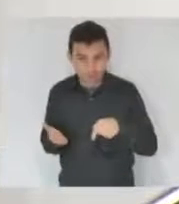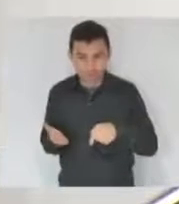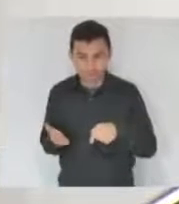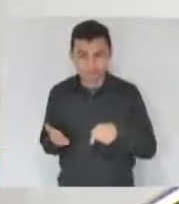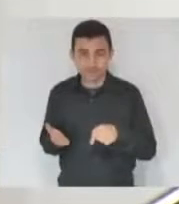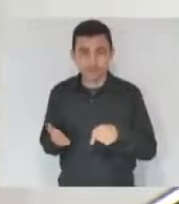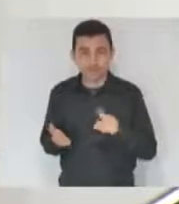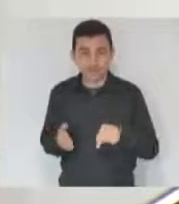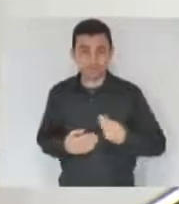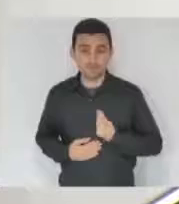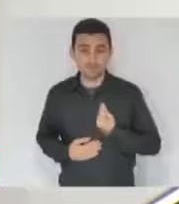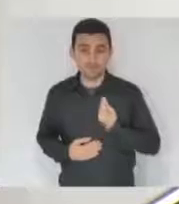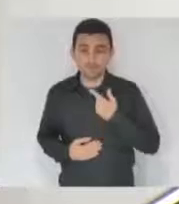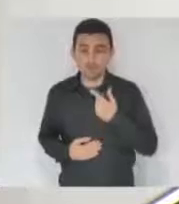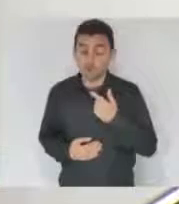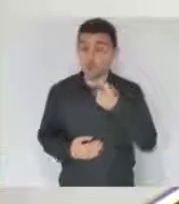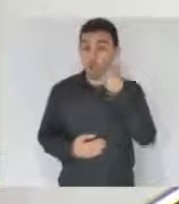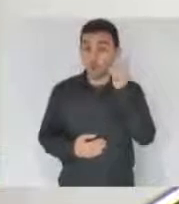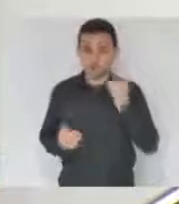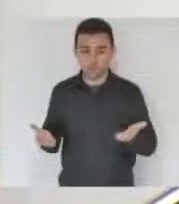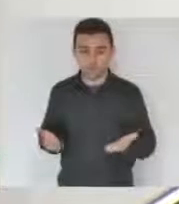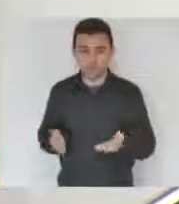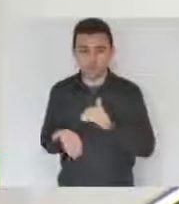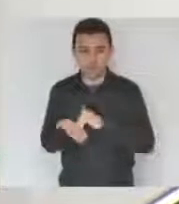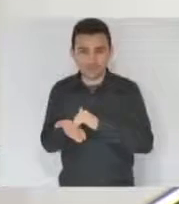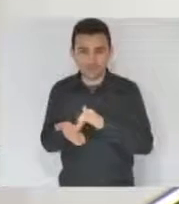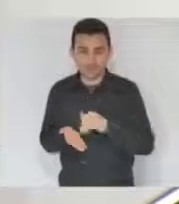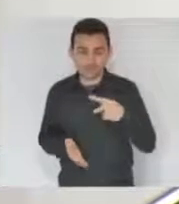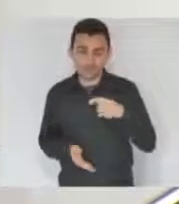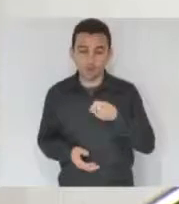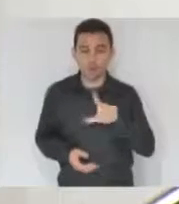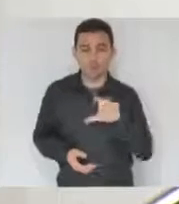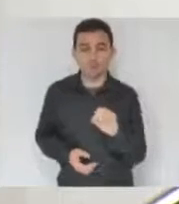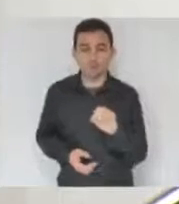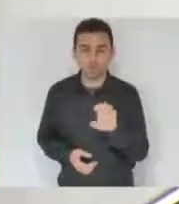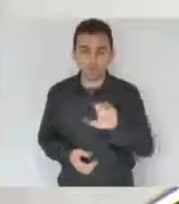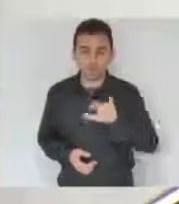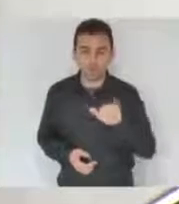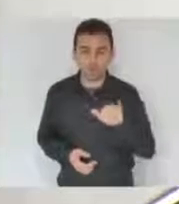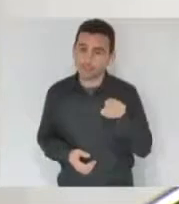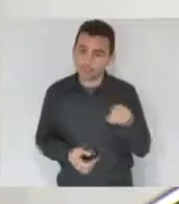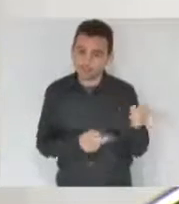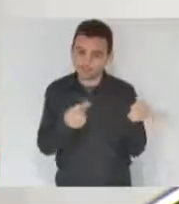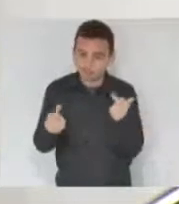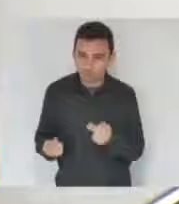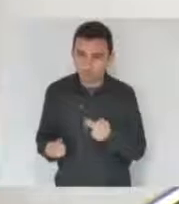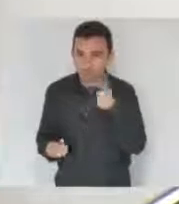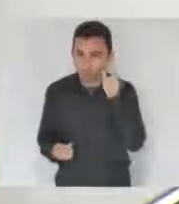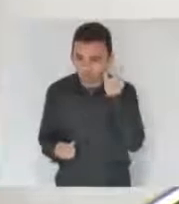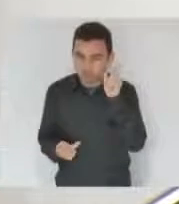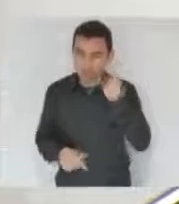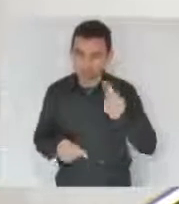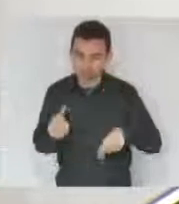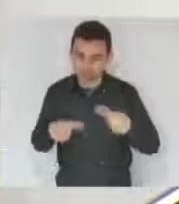a presença ontem e hoje nessa casa do secretário Paulo Eli. Nós convidamos ontem para que ele viesse discutir